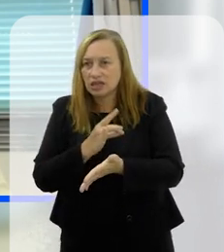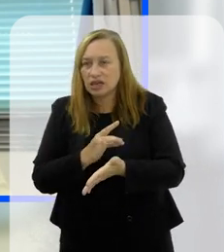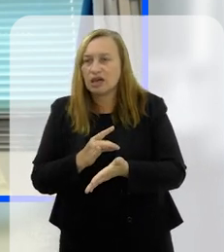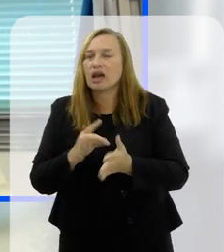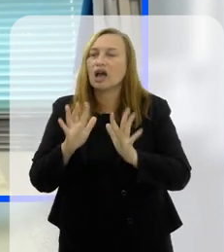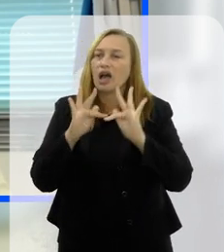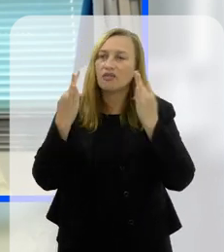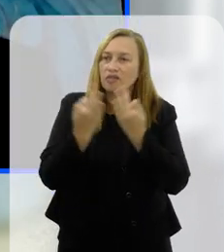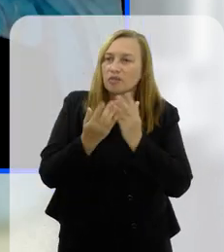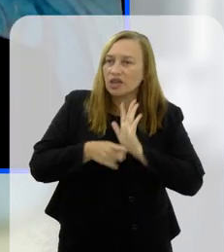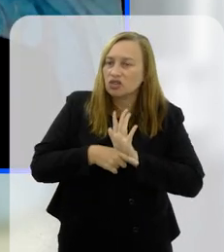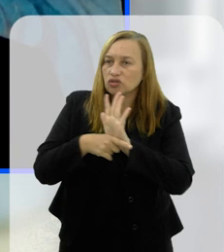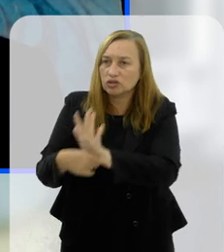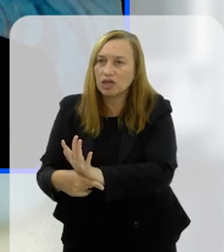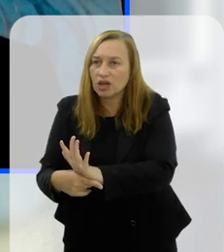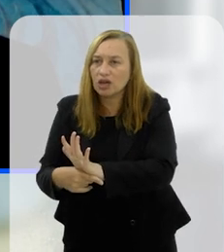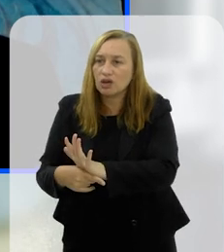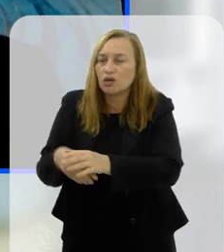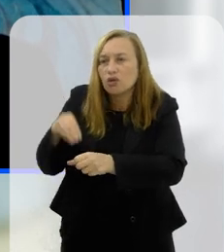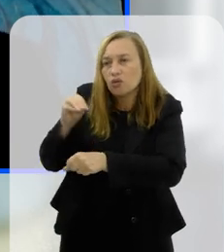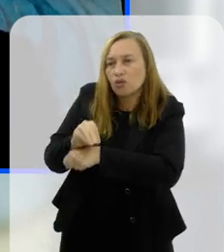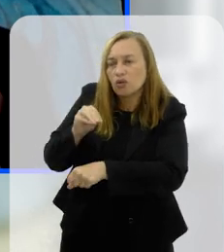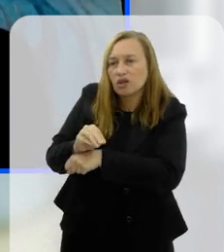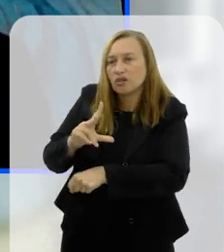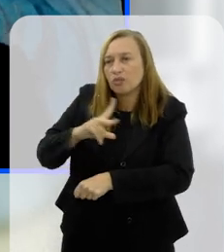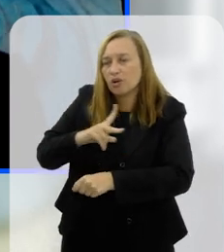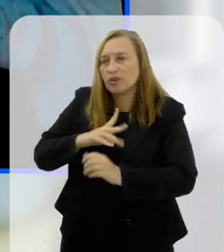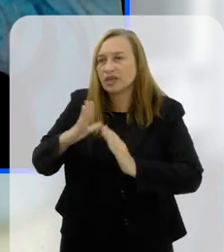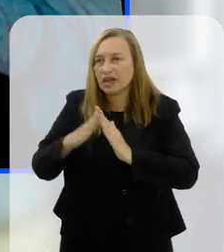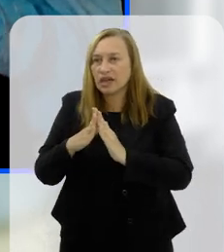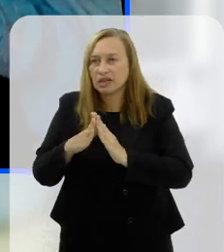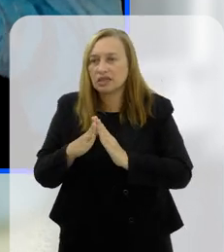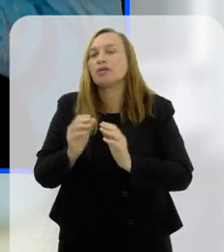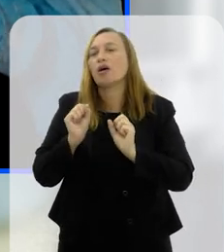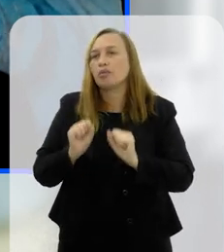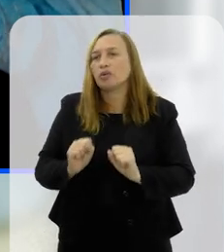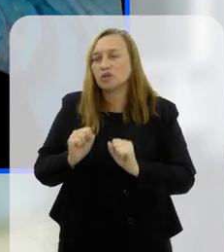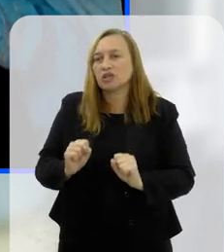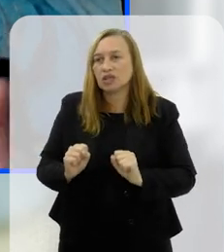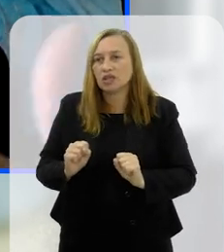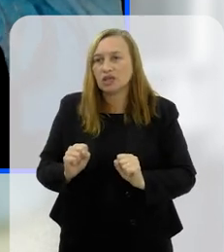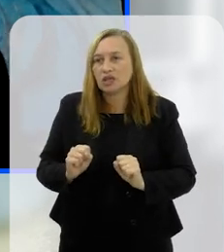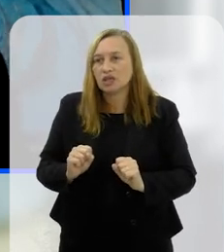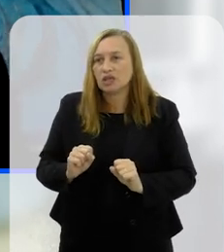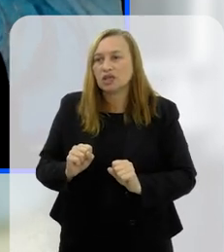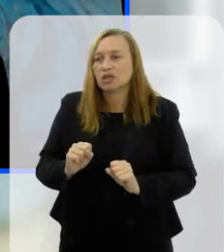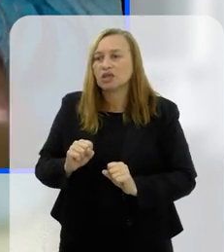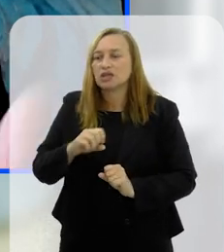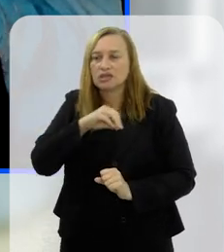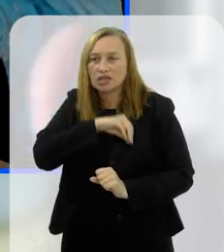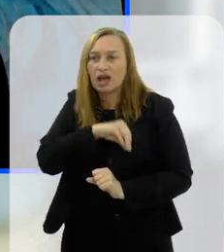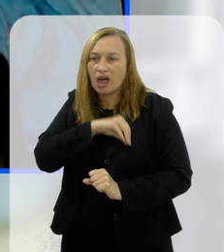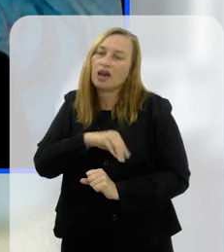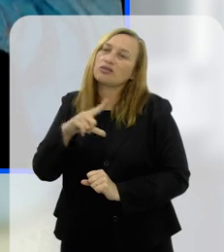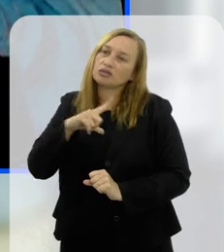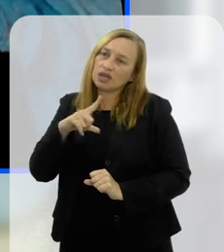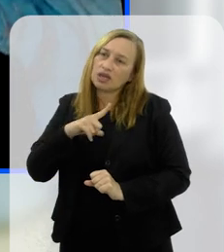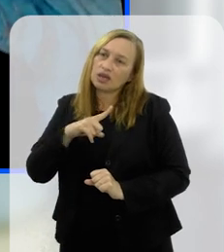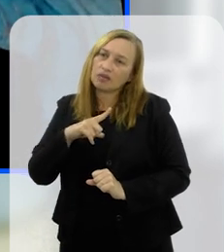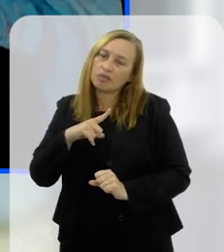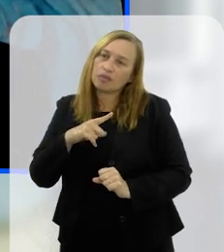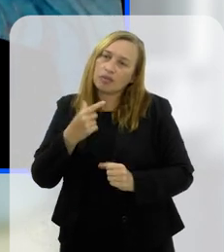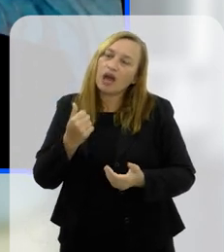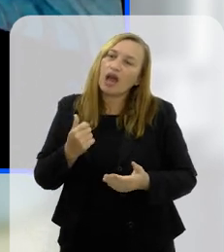porque aí ela o cuidador dentro da sua própria casa vai poder gerar renda para ajudar